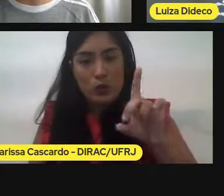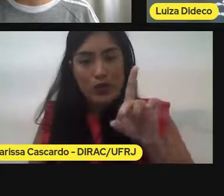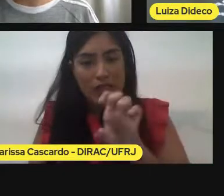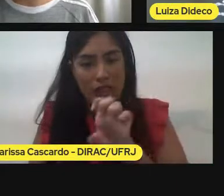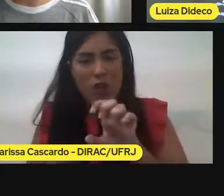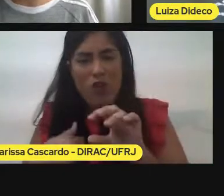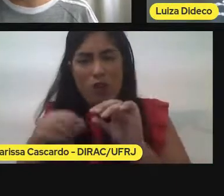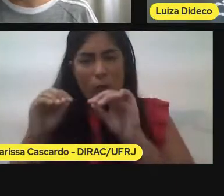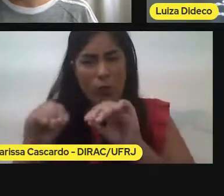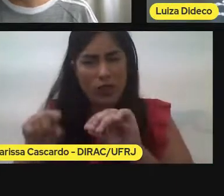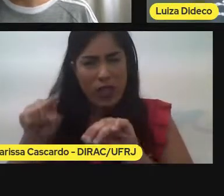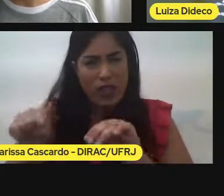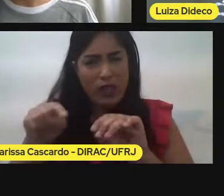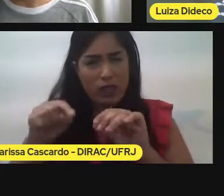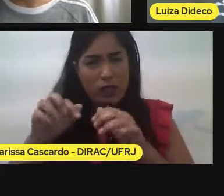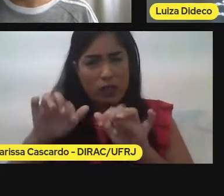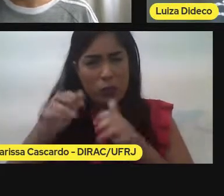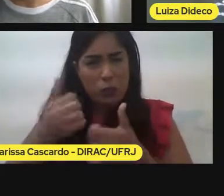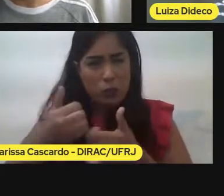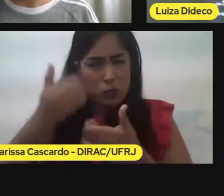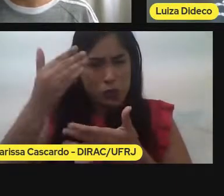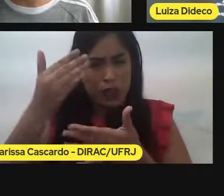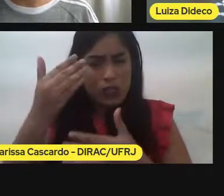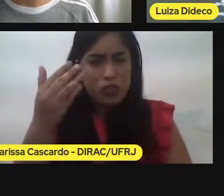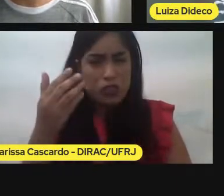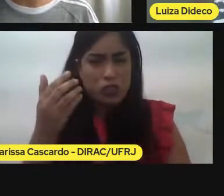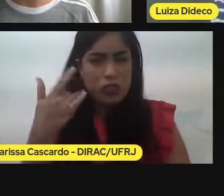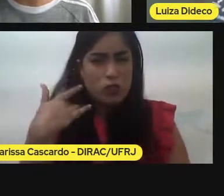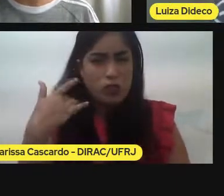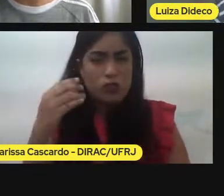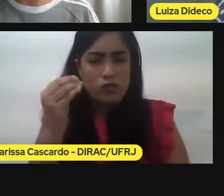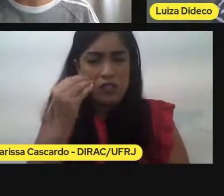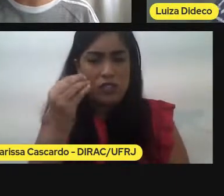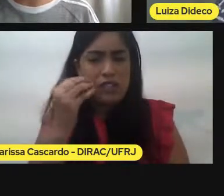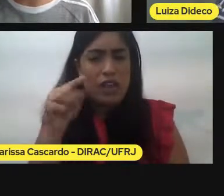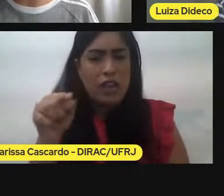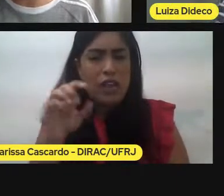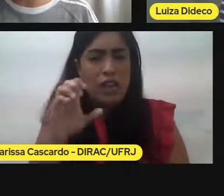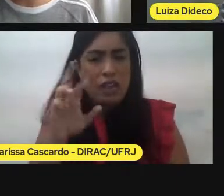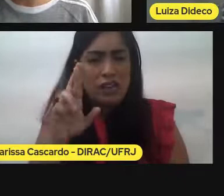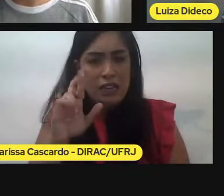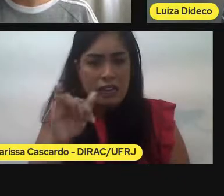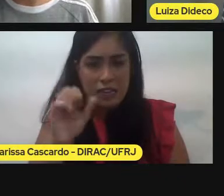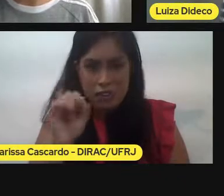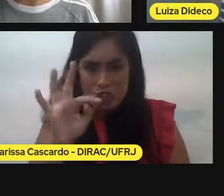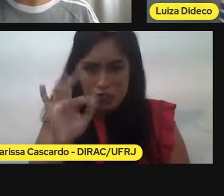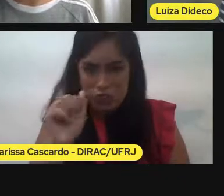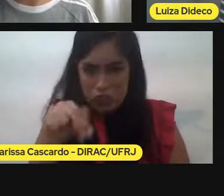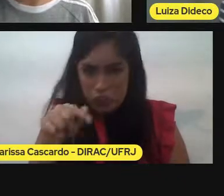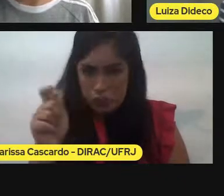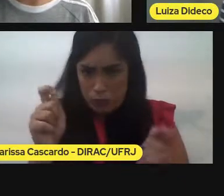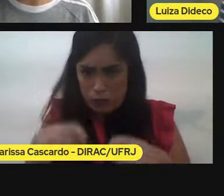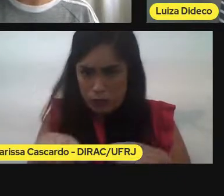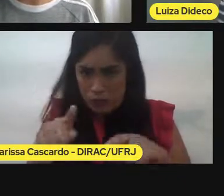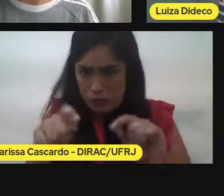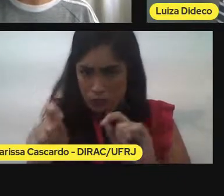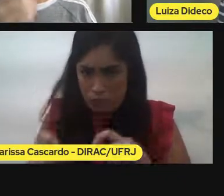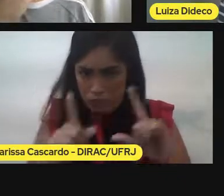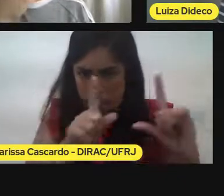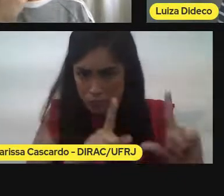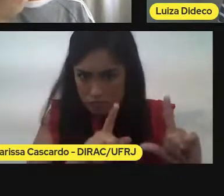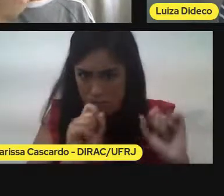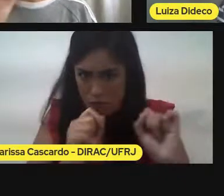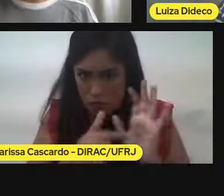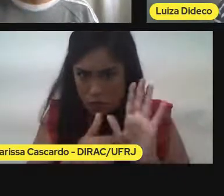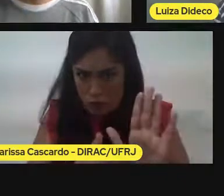aqui. Eu não sei se depois o Christian consegue colocar isso na tela, mas eu vou colocar aqui no chat privado.